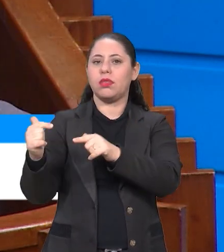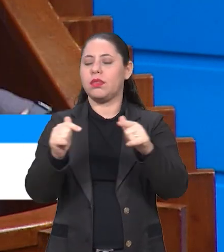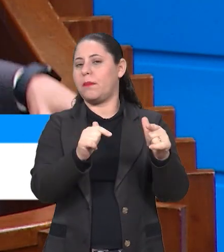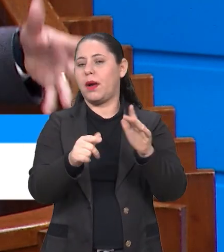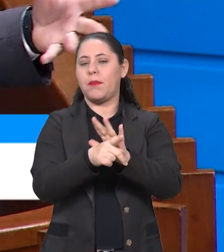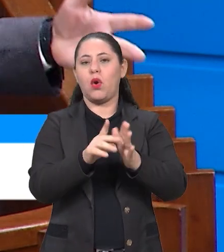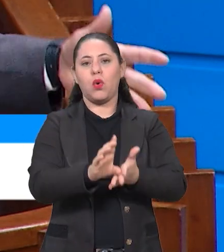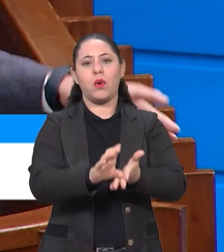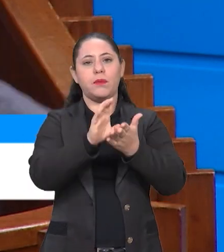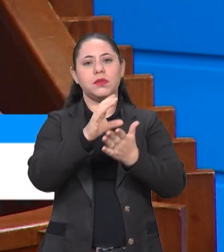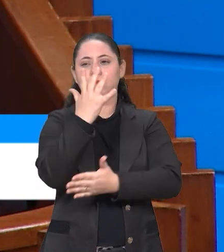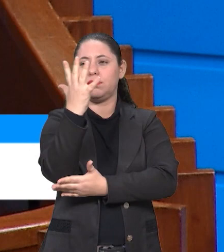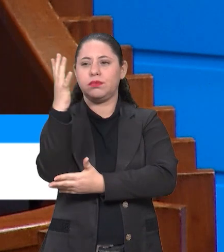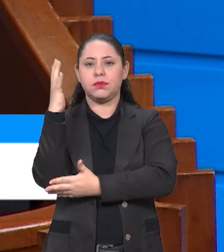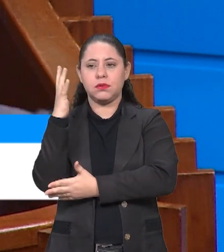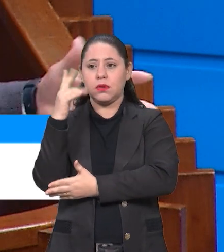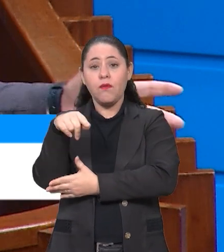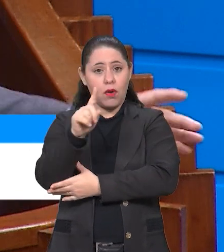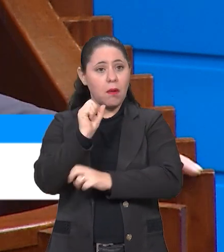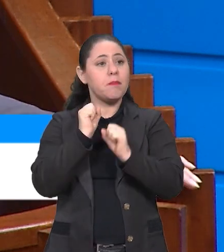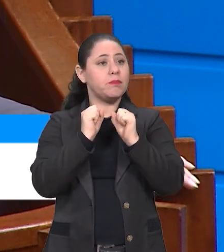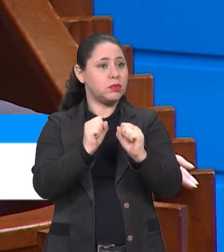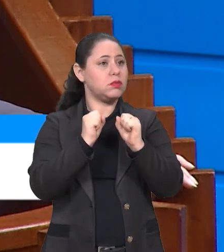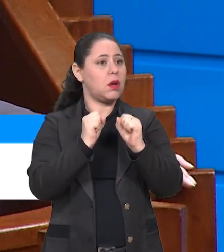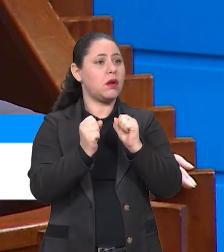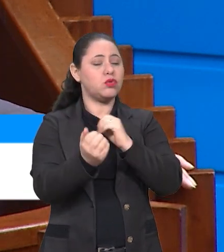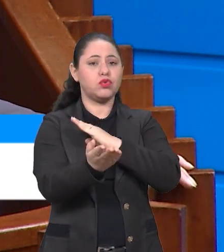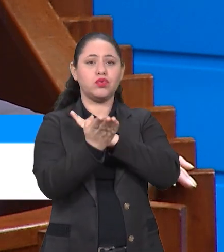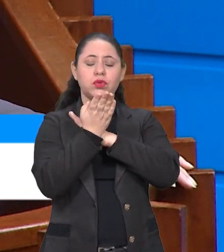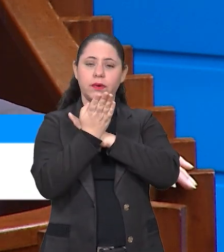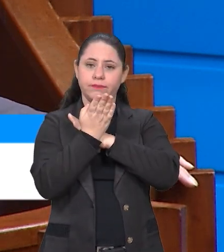iniciar esse trabalho através da Comissão de Meio Ambiente, aqueles que puderem